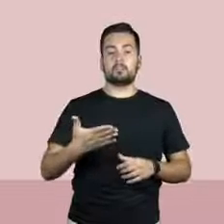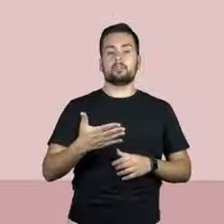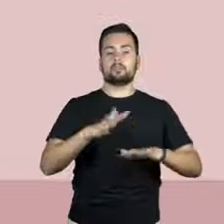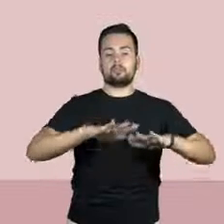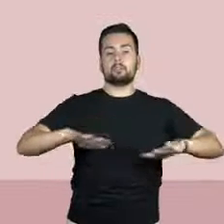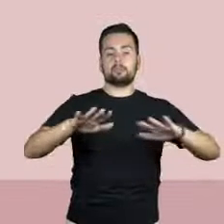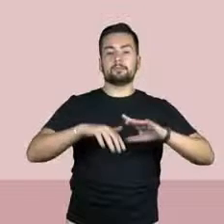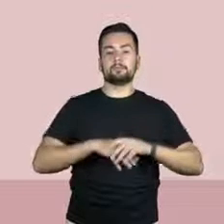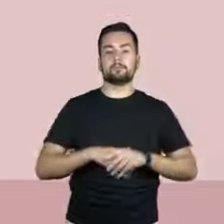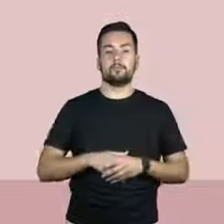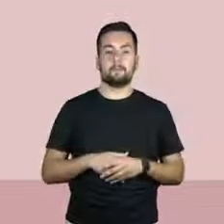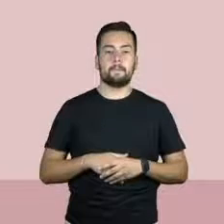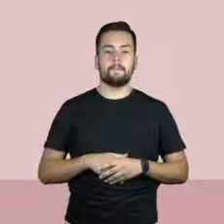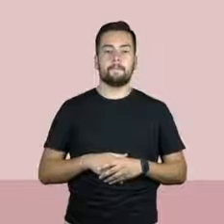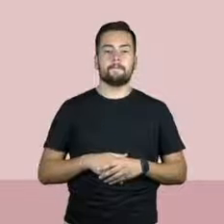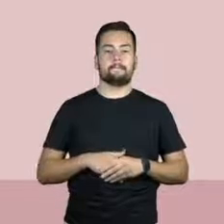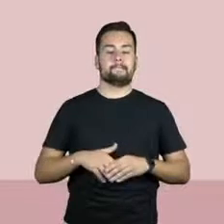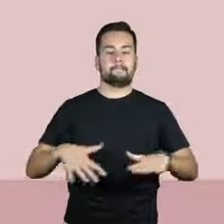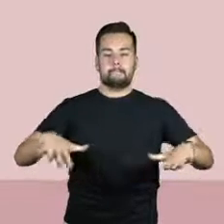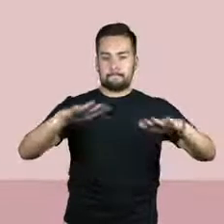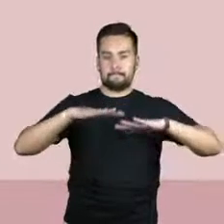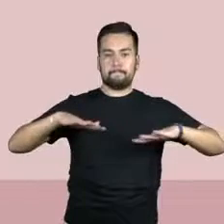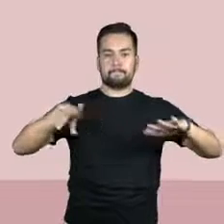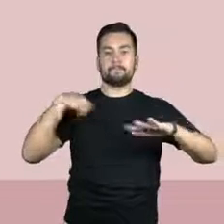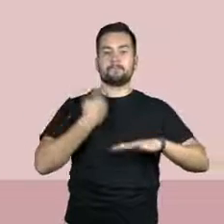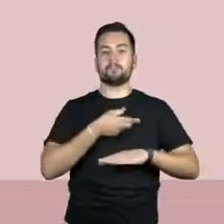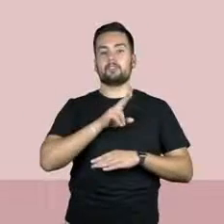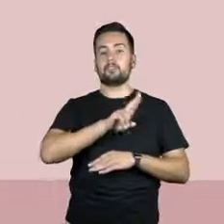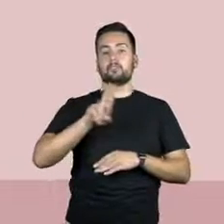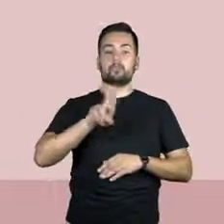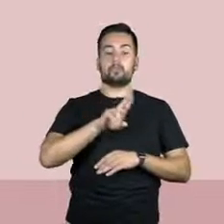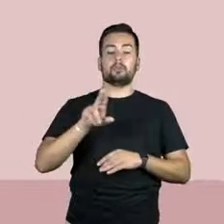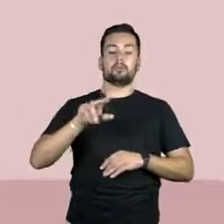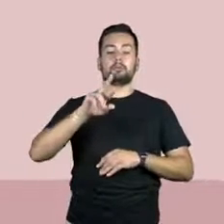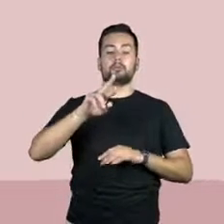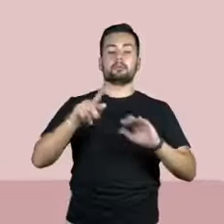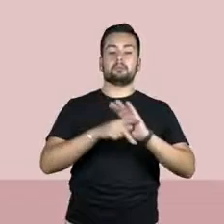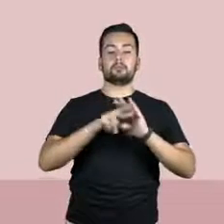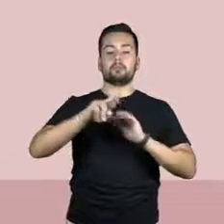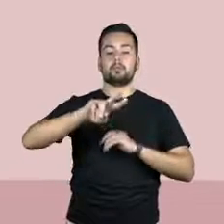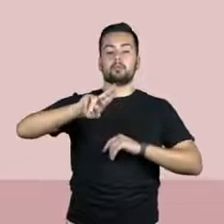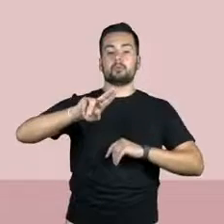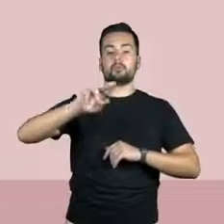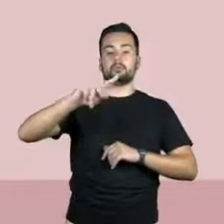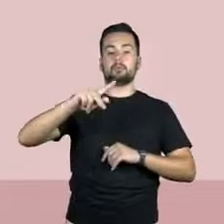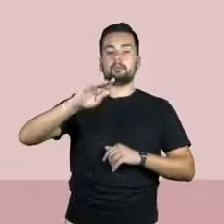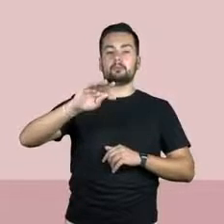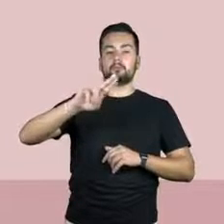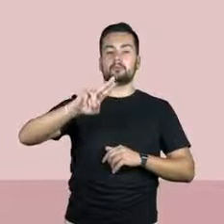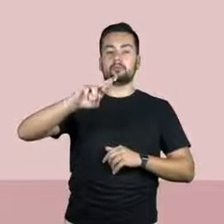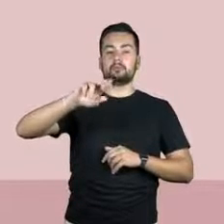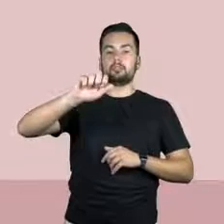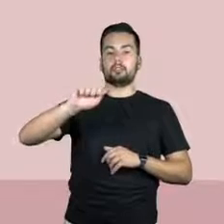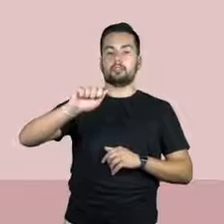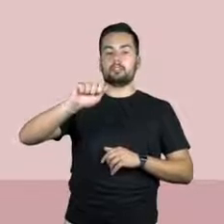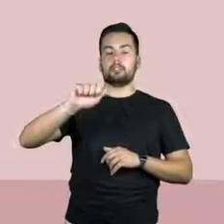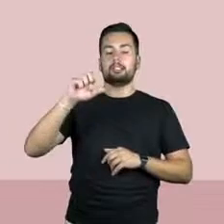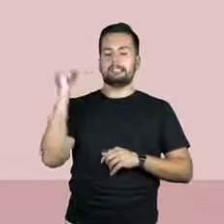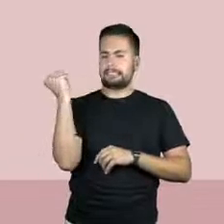ao longo dessa superfície, até onde a gente chama de superfície de ruptura crítica, ela é uma superfície